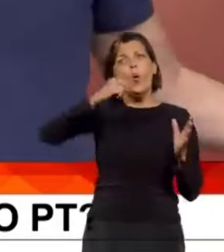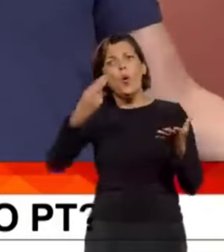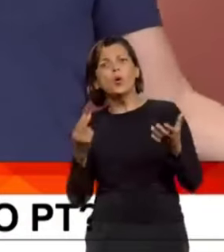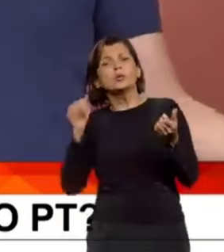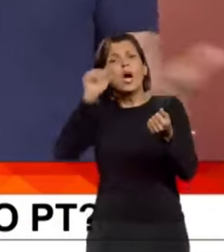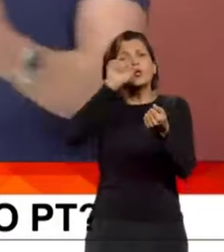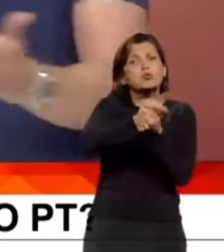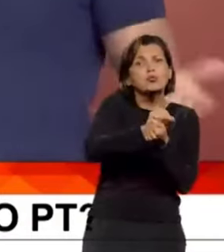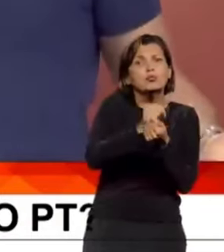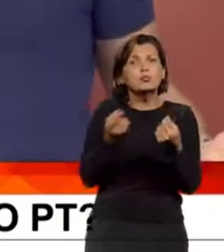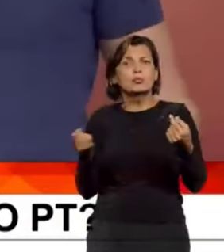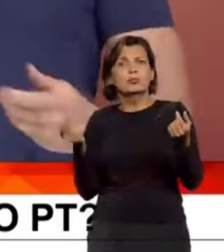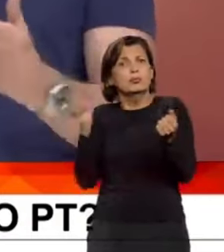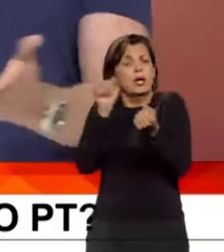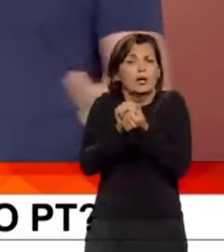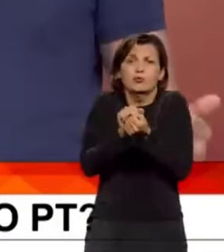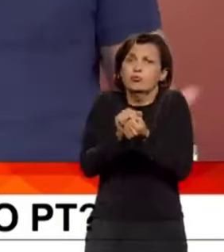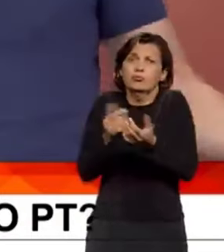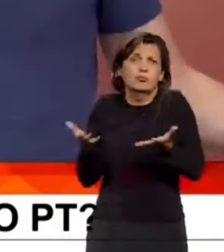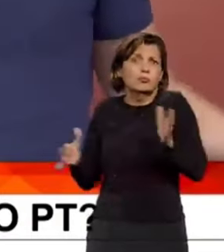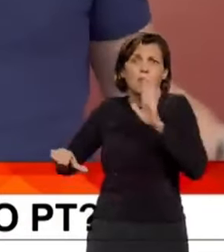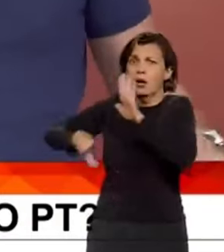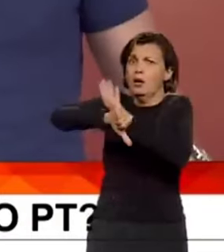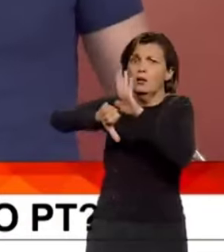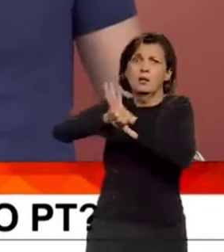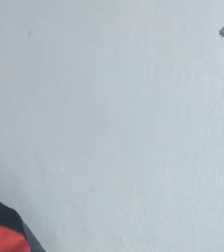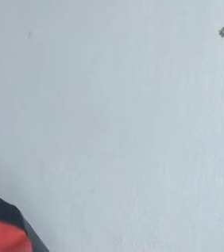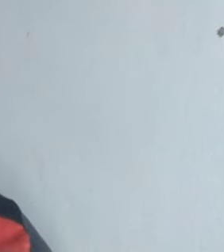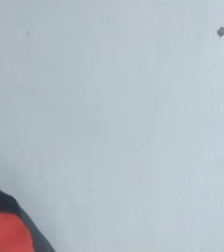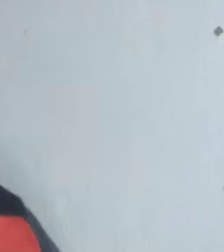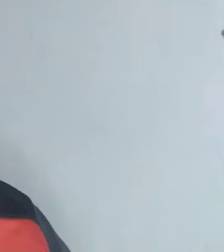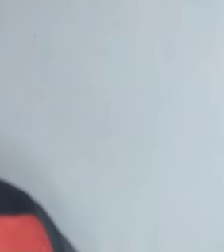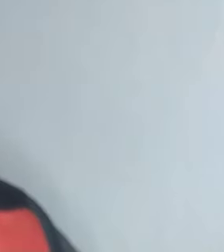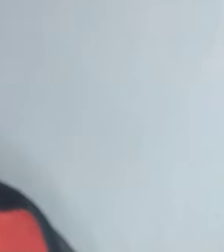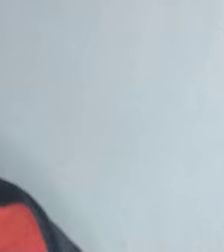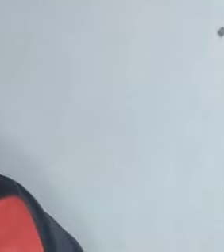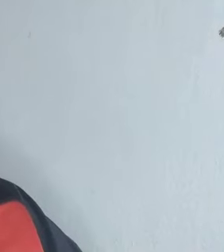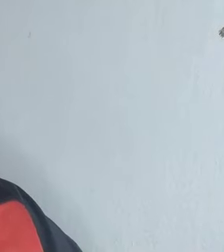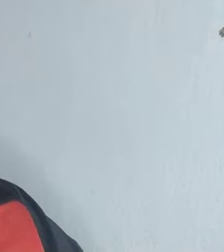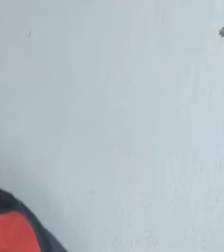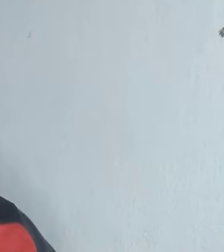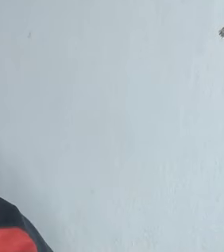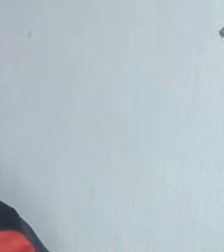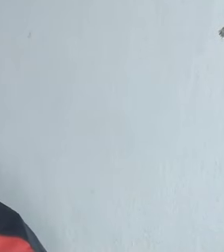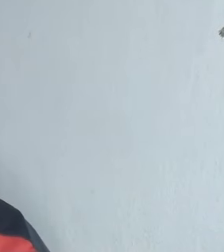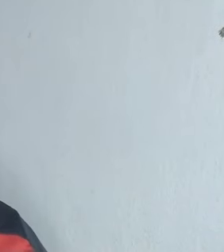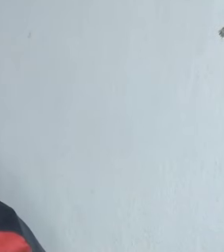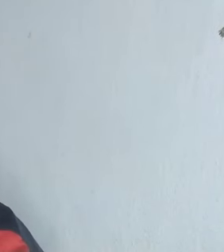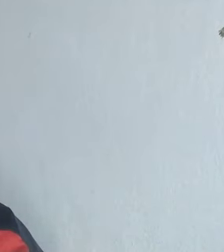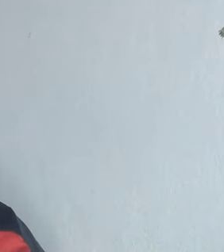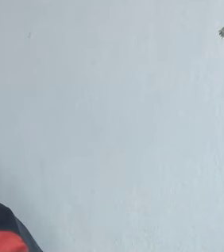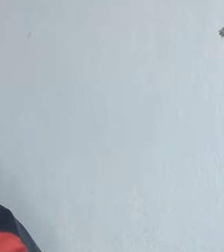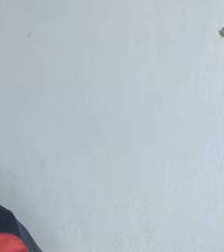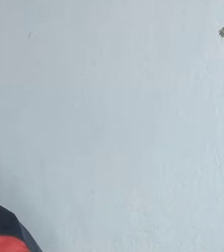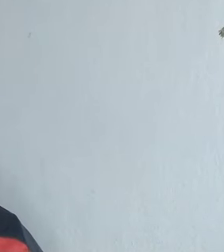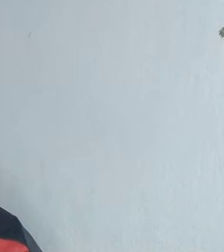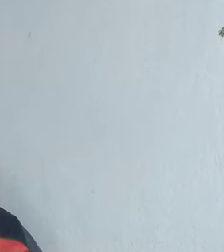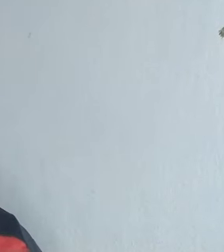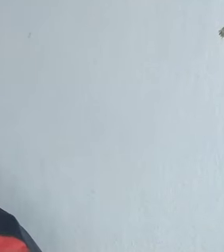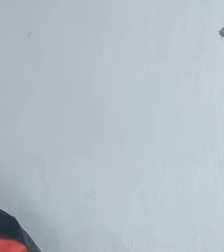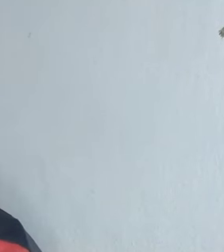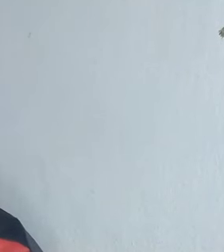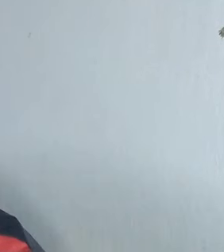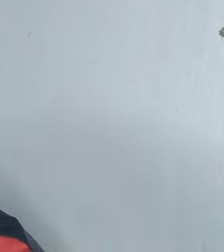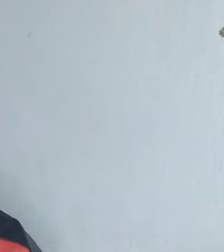um cara faz parte da quadrilha tem que enquadrar no artigo de formação de quadrilha Então como próprio Pablo